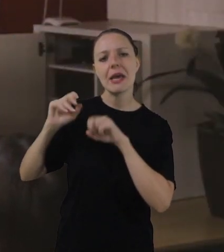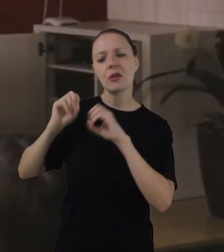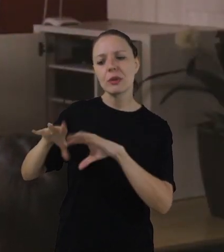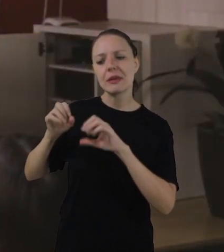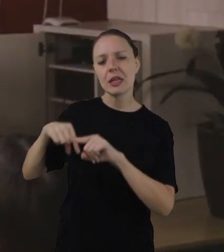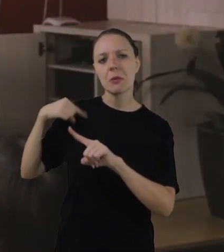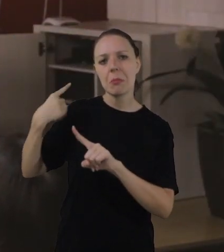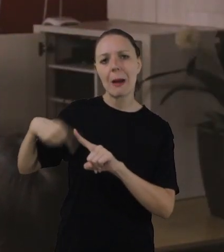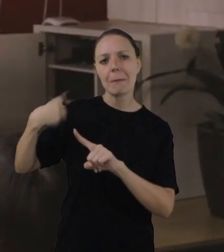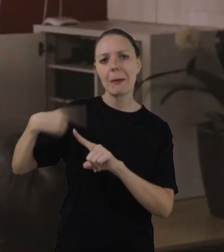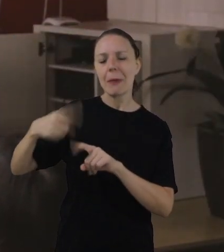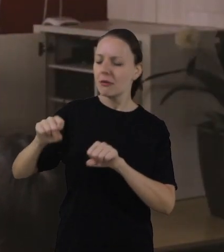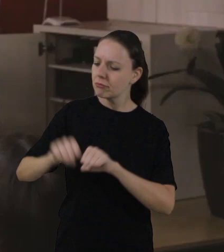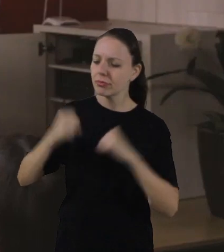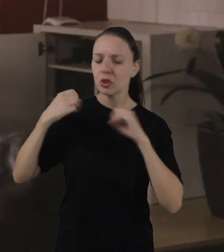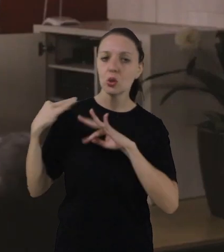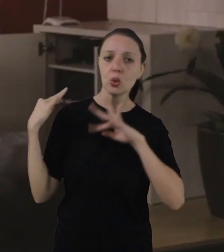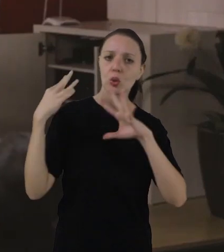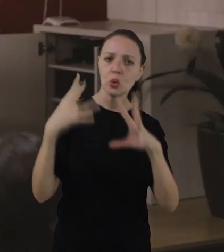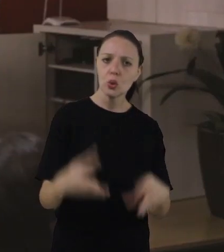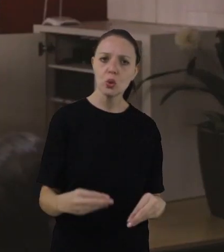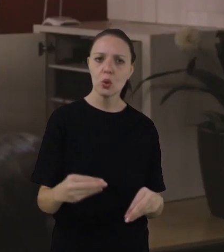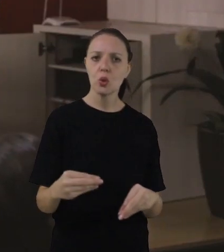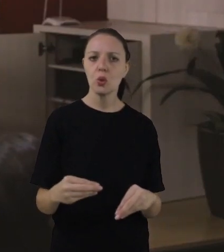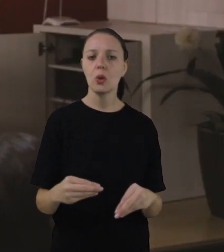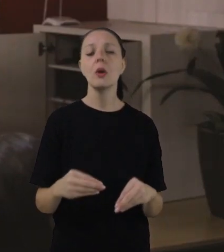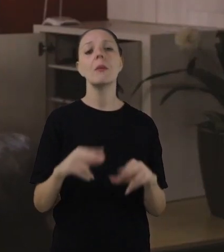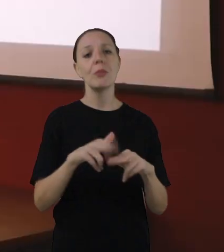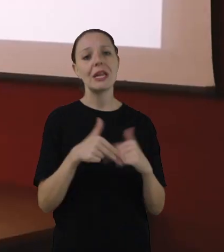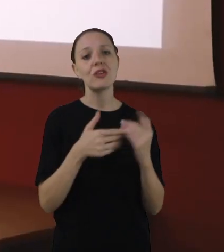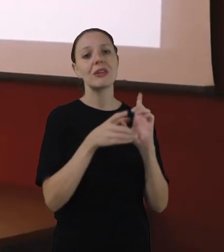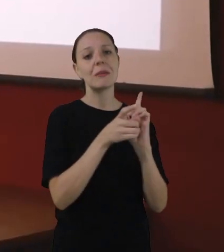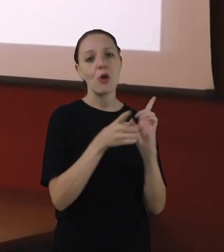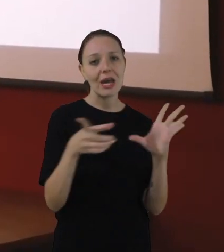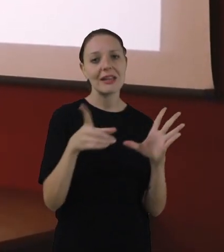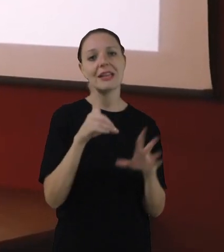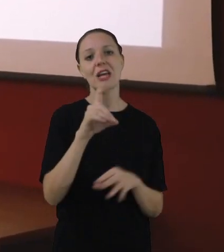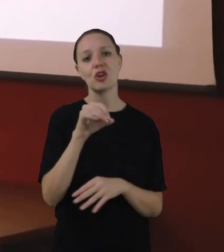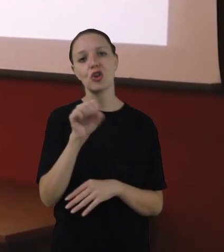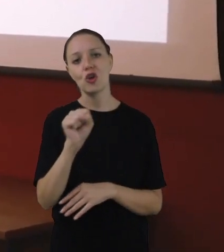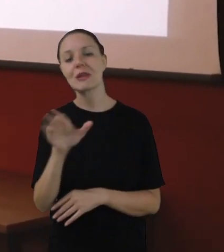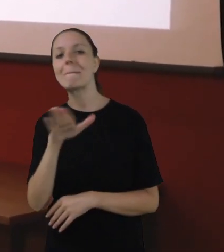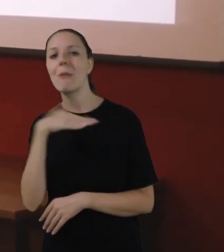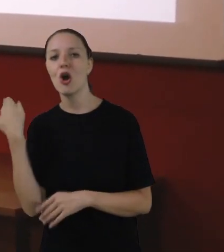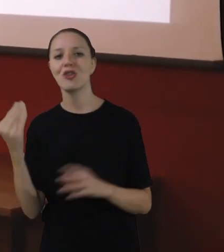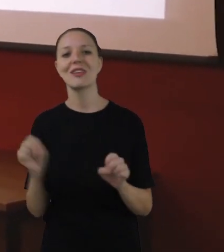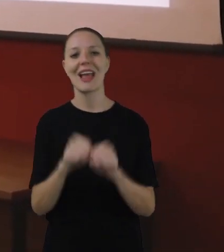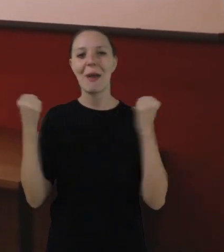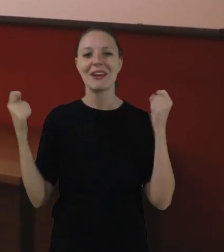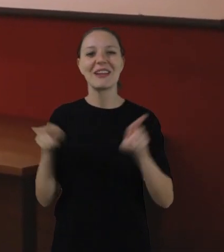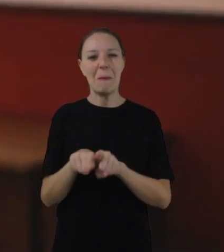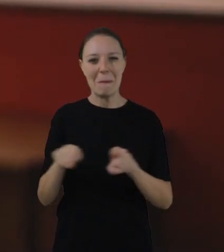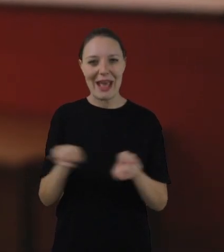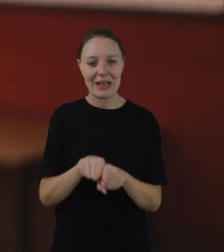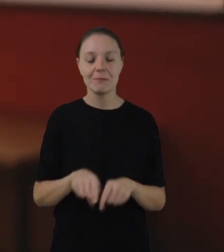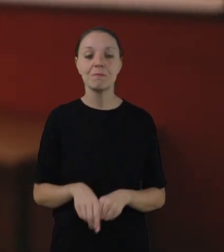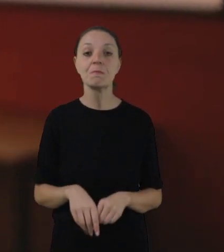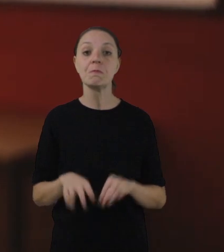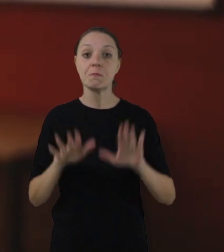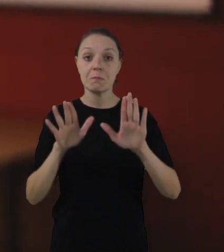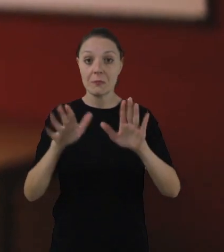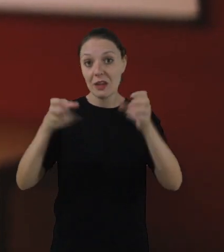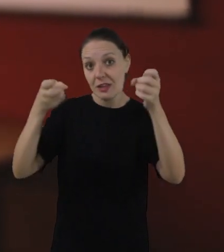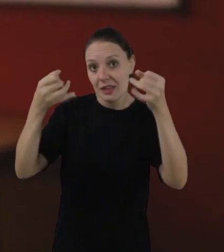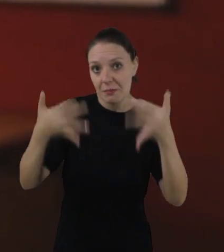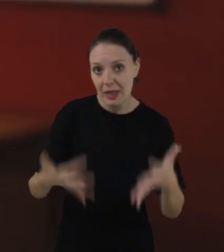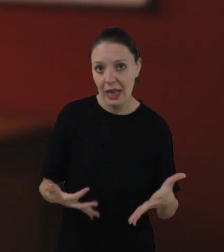até então. Ela quebra, então, com a chamada democracia dos mortos. Eu quero aqui fazer um parênteses, que assim, não